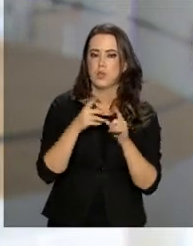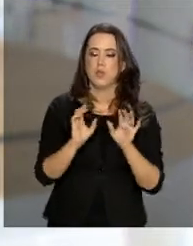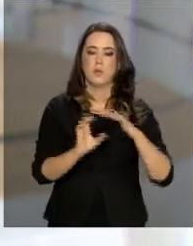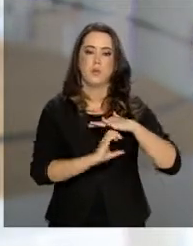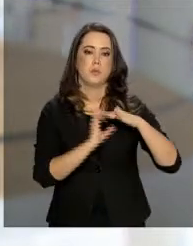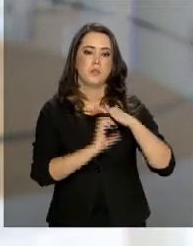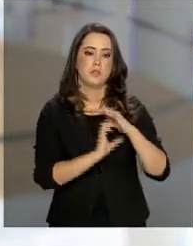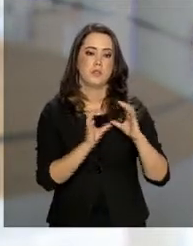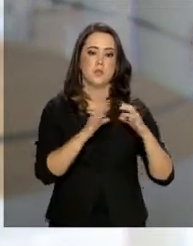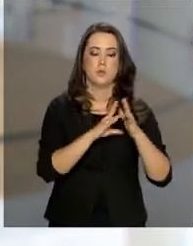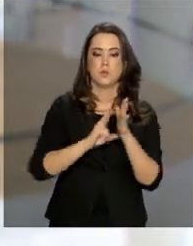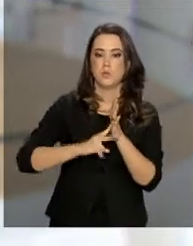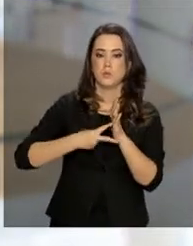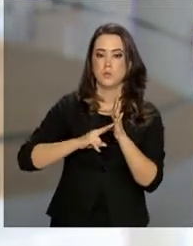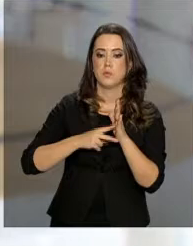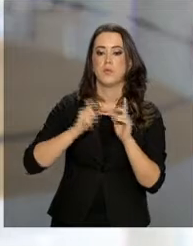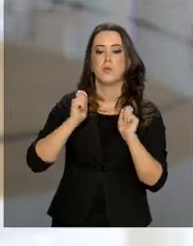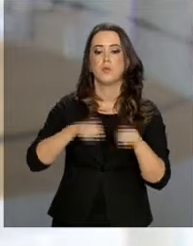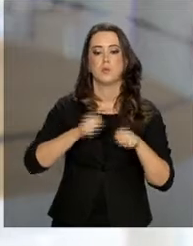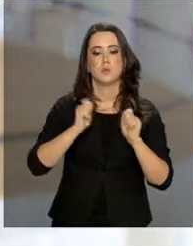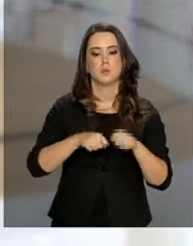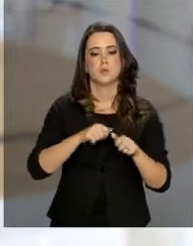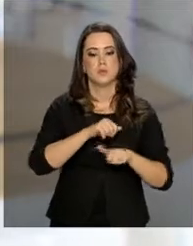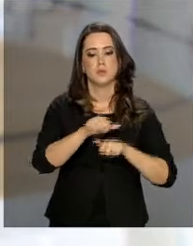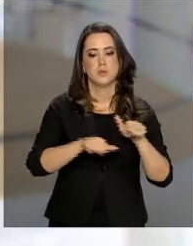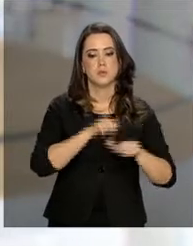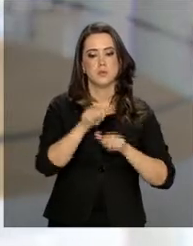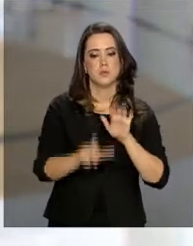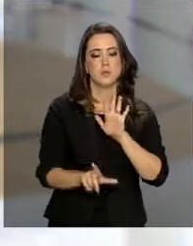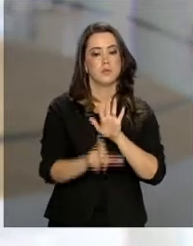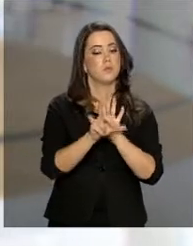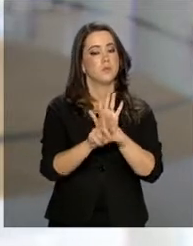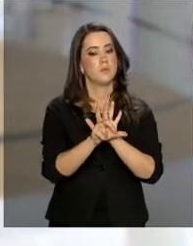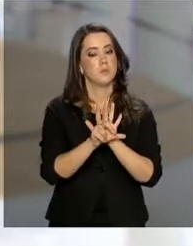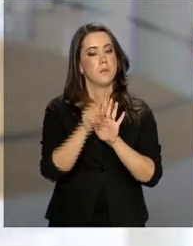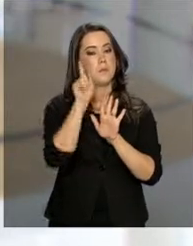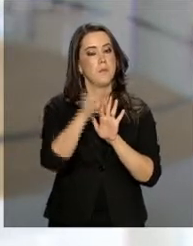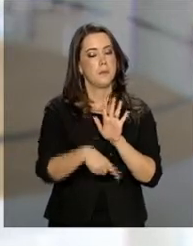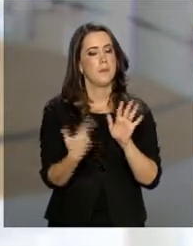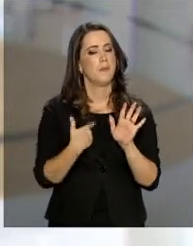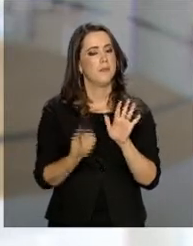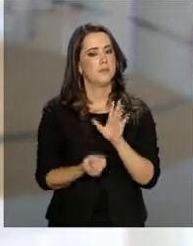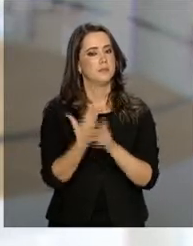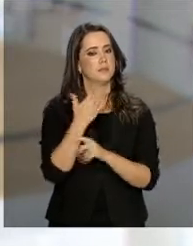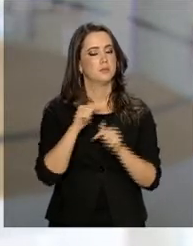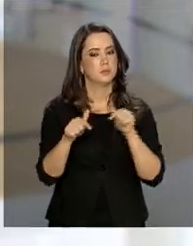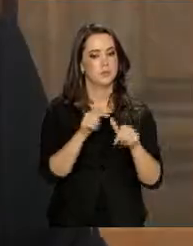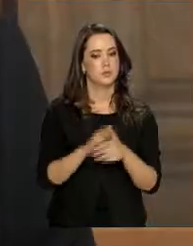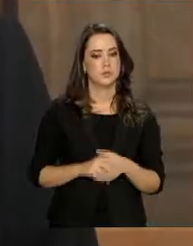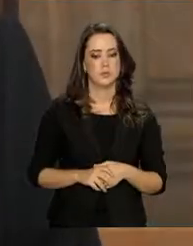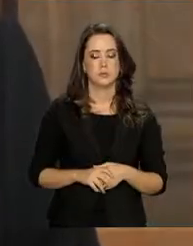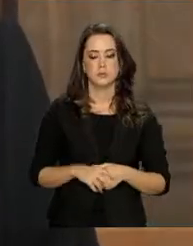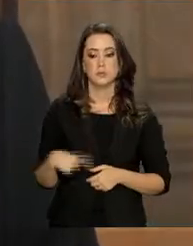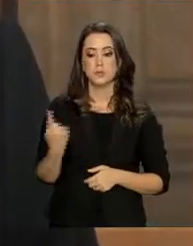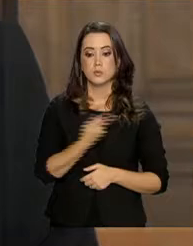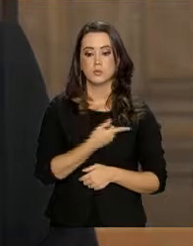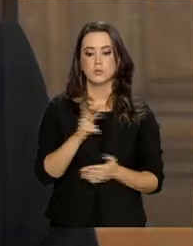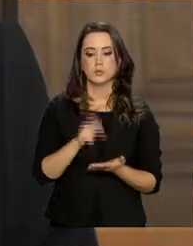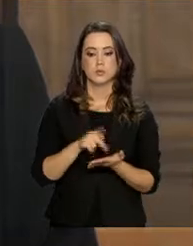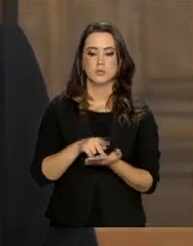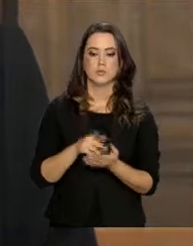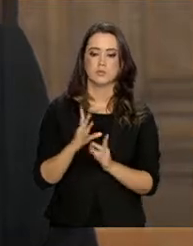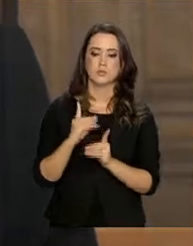empresários e centrais sindicais, foi possível modernizar as relações trabalhistas e gerar empregos. Nós, na